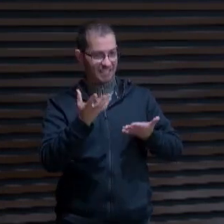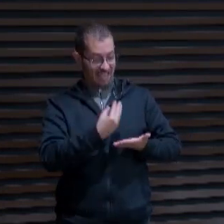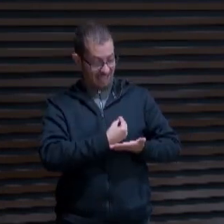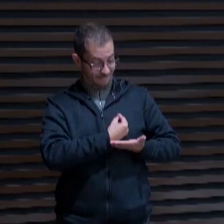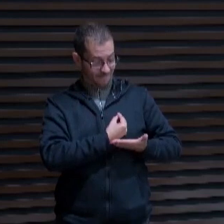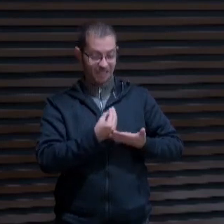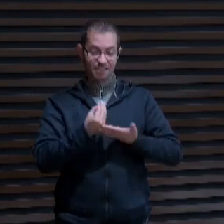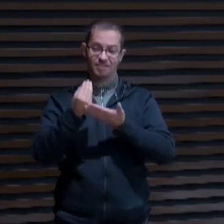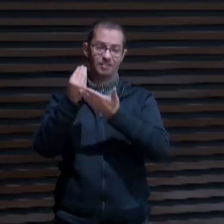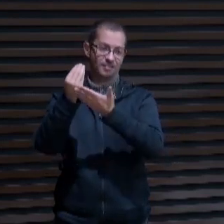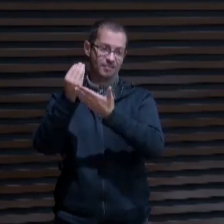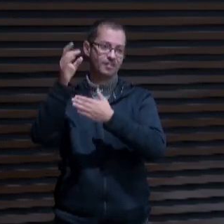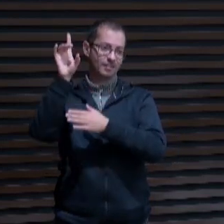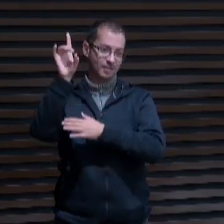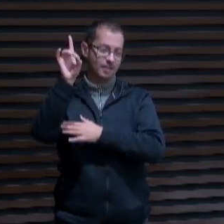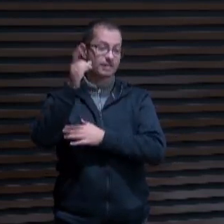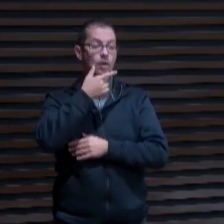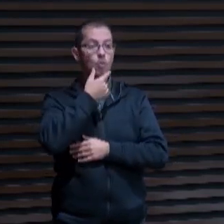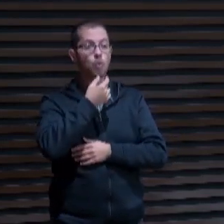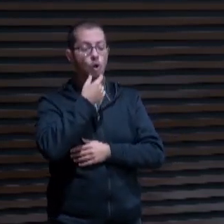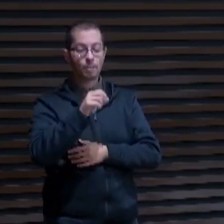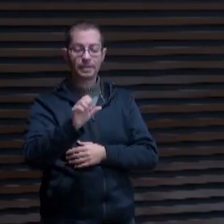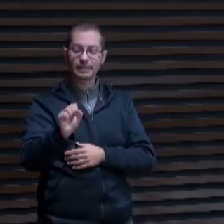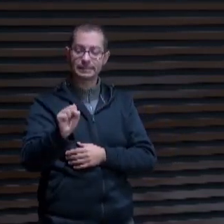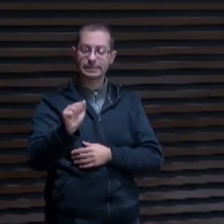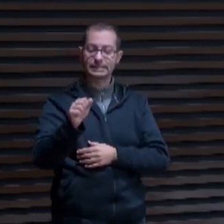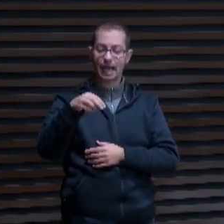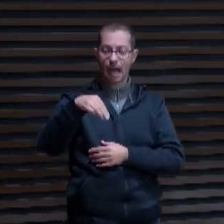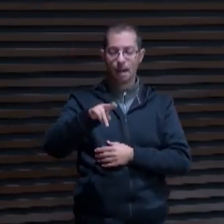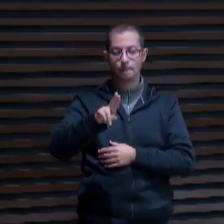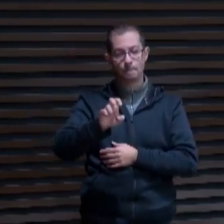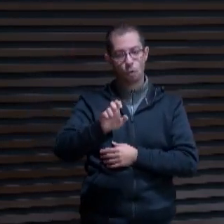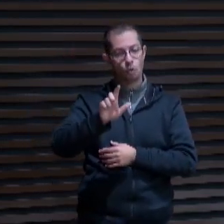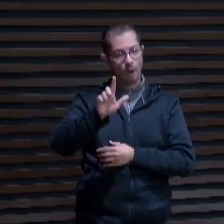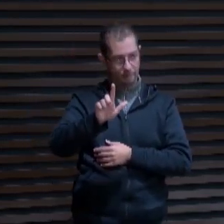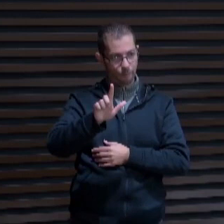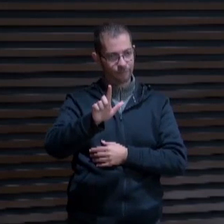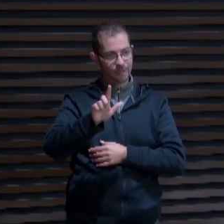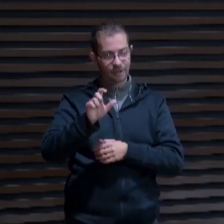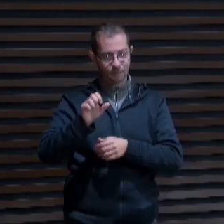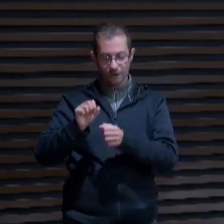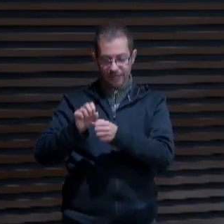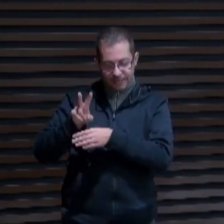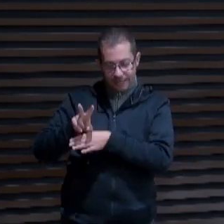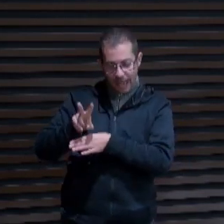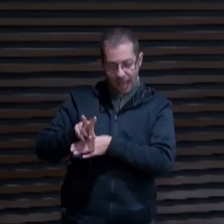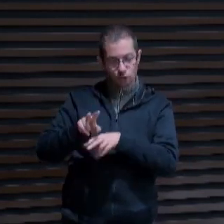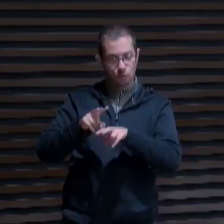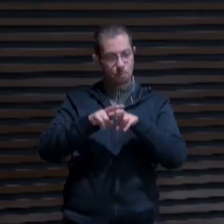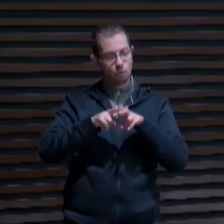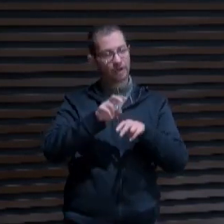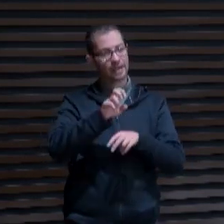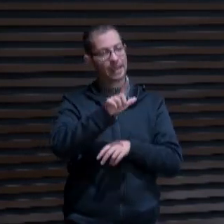Eli, ele estava naquele tempo como tanto profeta como também juiz do povo. E o